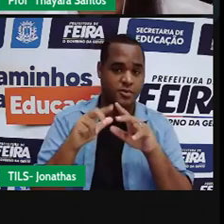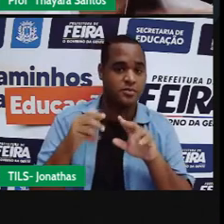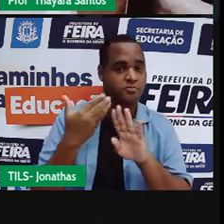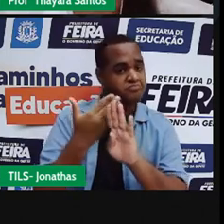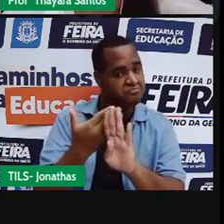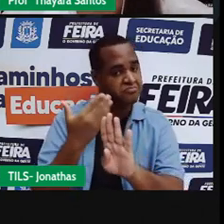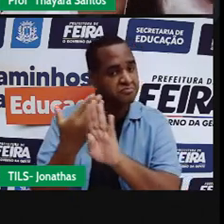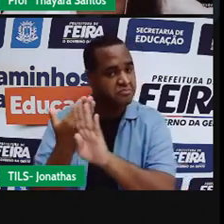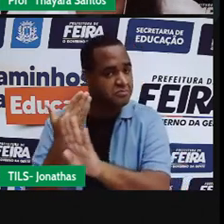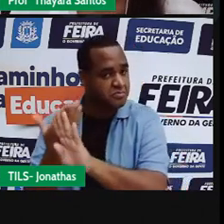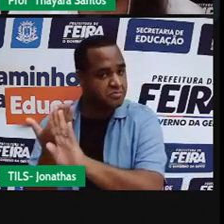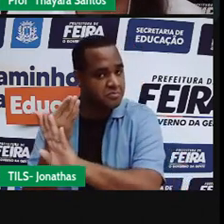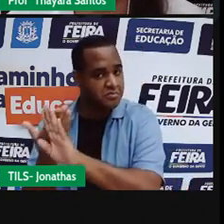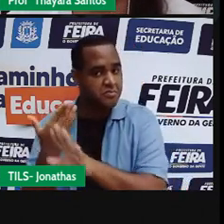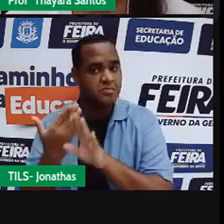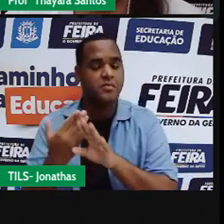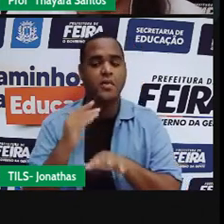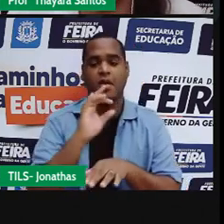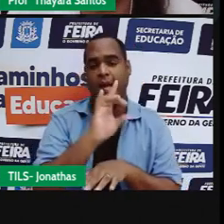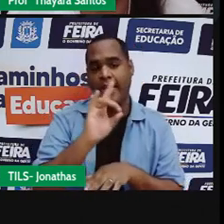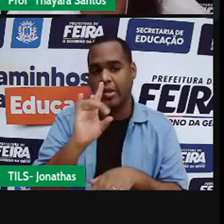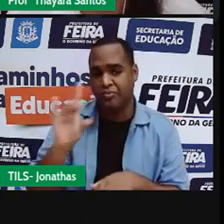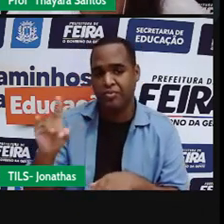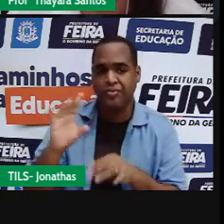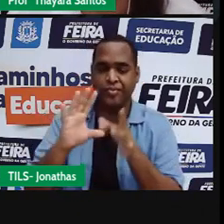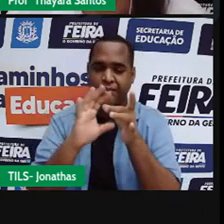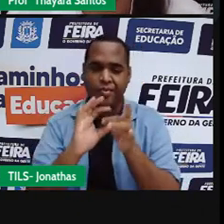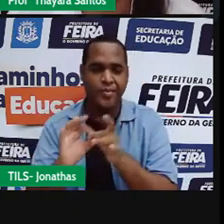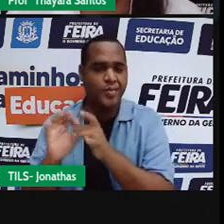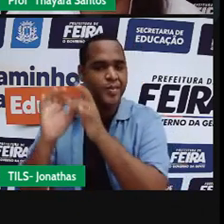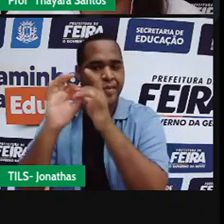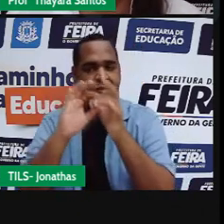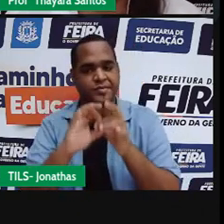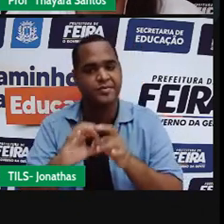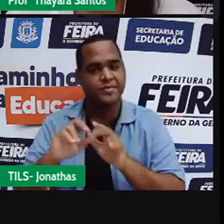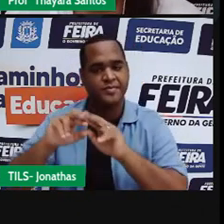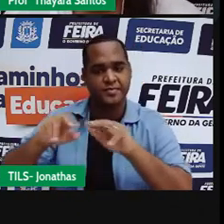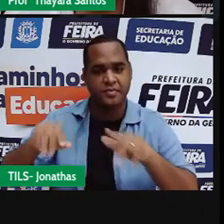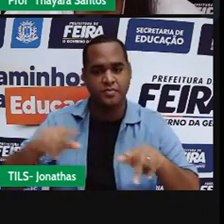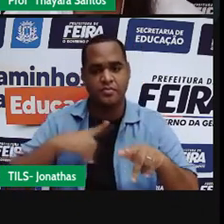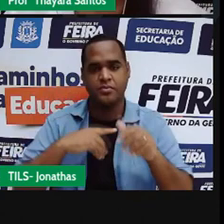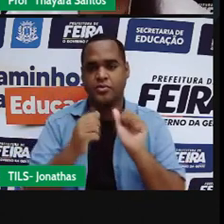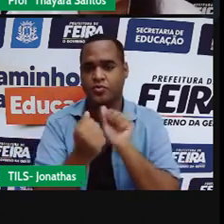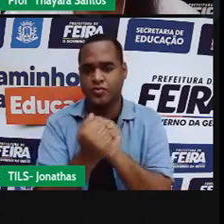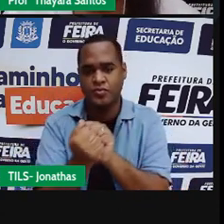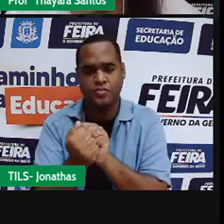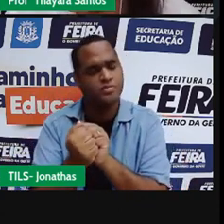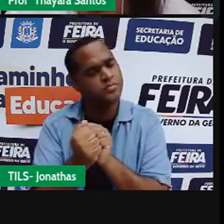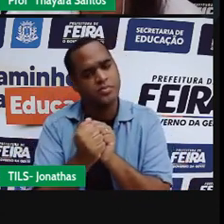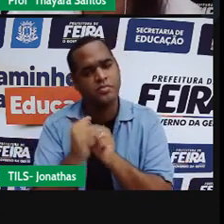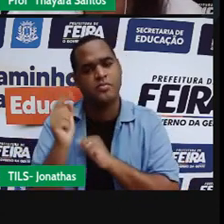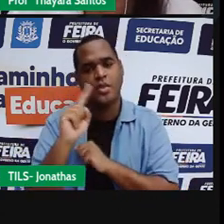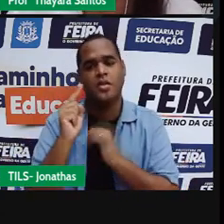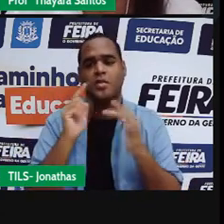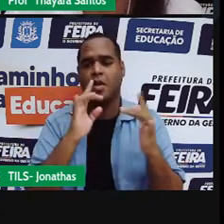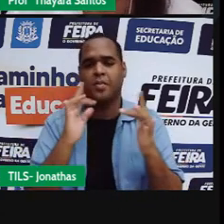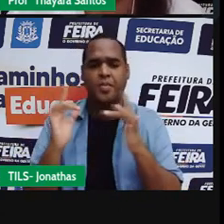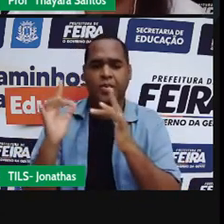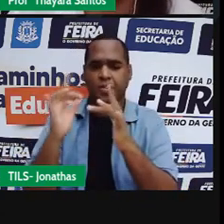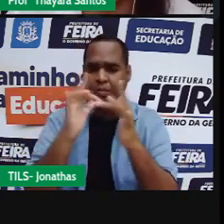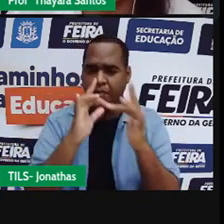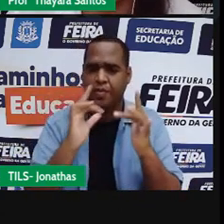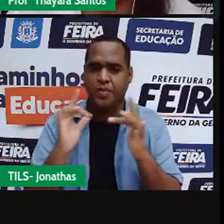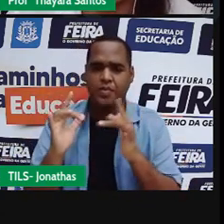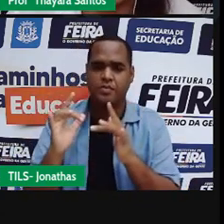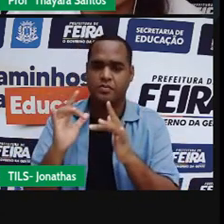distanciando, eles estão cada um para um lado, se movimentando aleatoriamente. Não estão juntinhos, mas eles interagem entre si. E tem